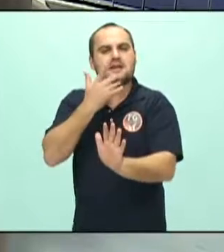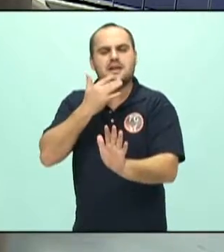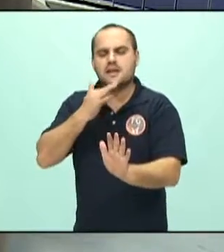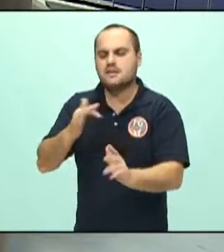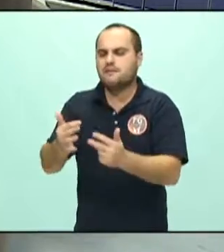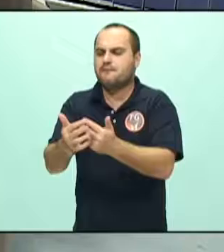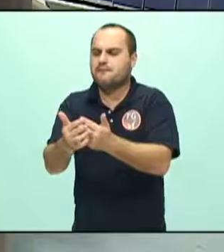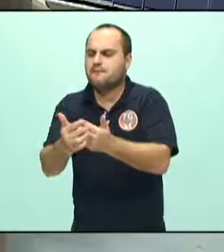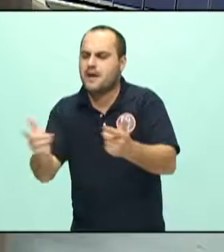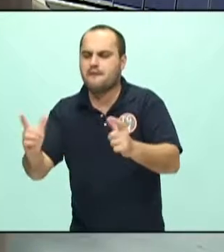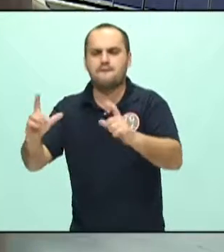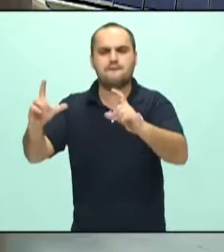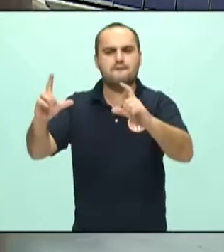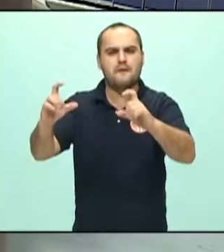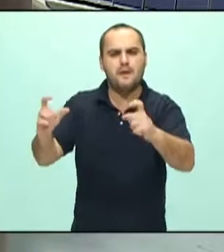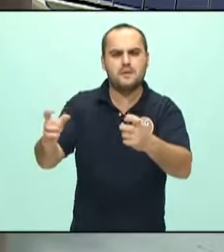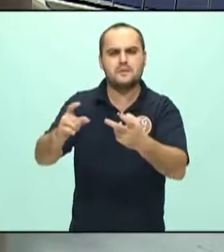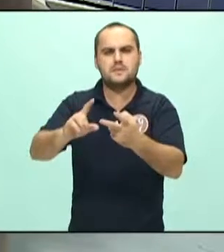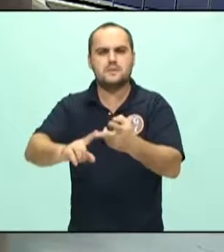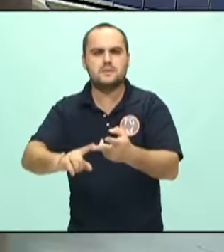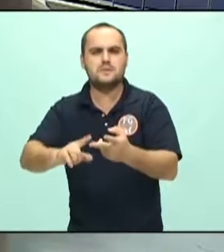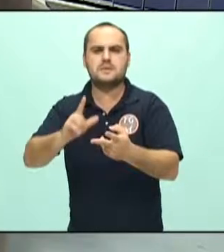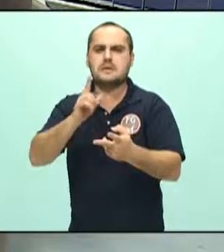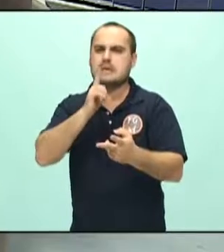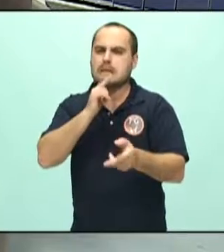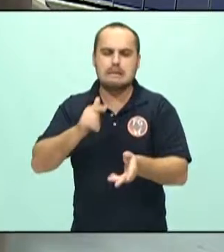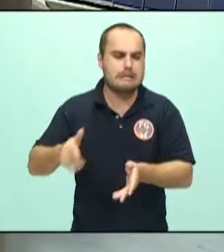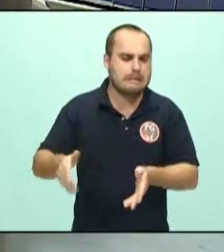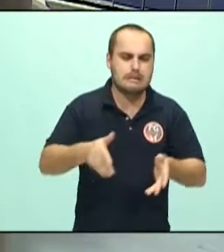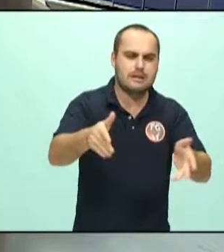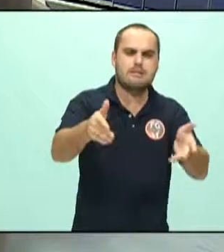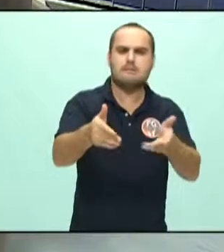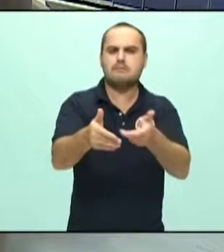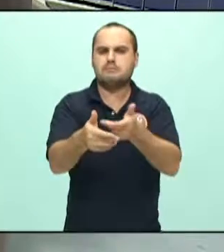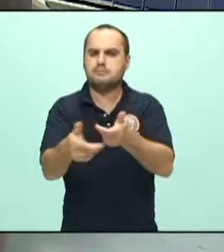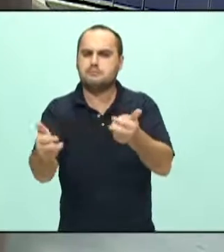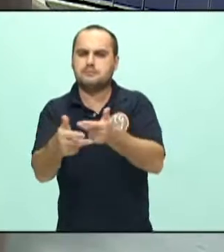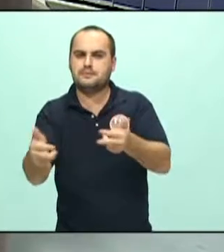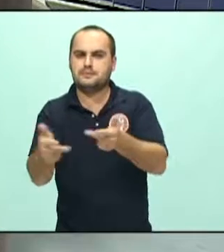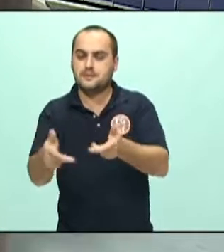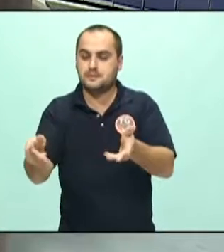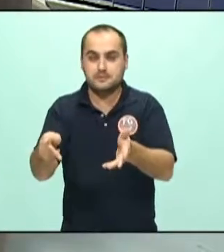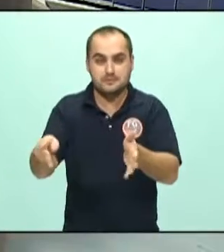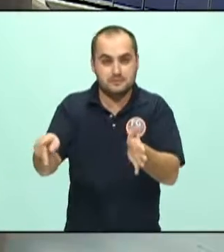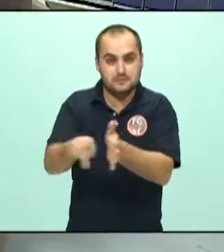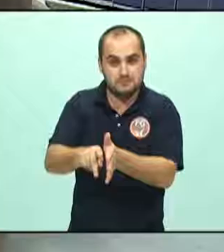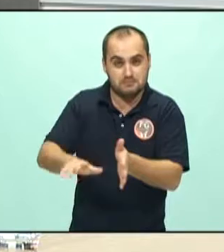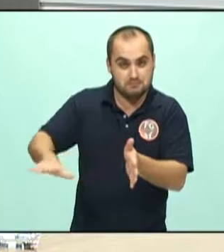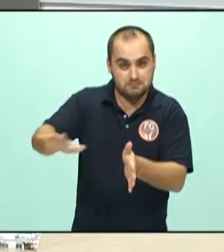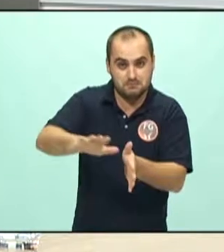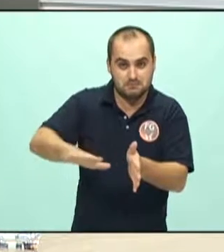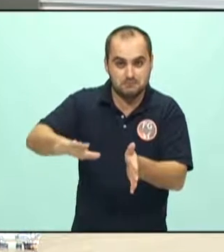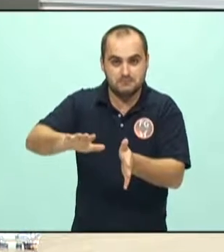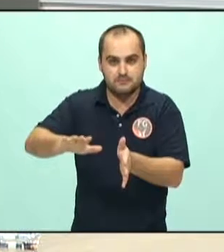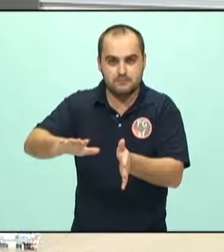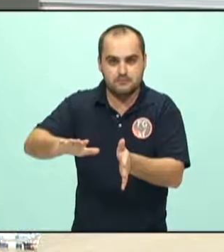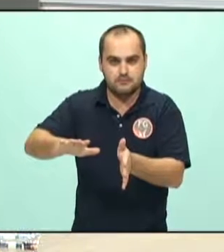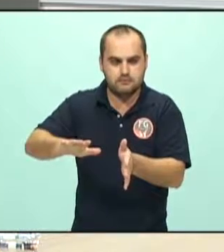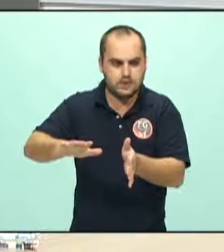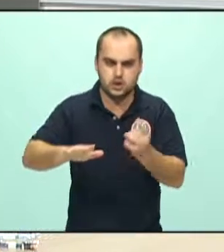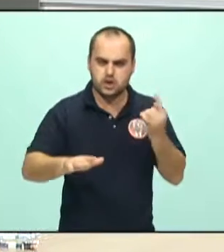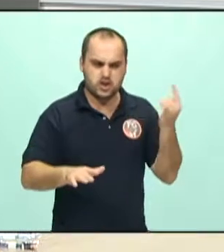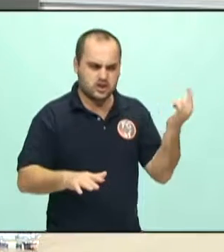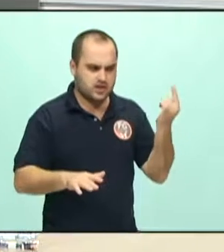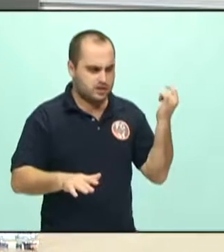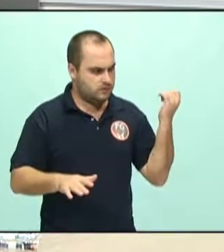mar nos rios né que são impactos gerados por nós mesmos pelas nossas ações o resíduo não vai lá sozinho e nós levamos um pouco